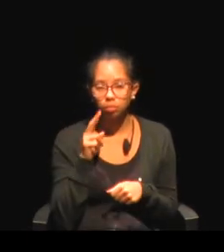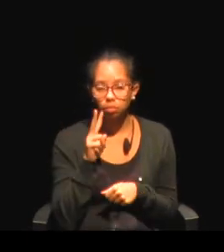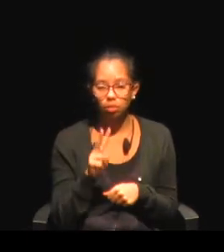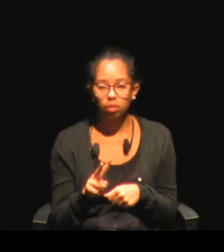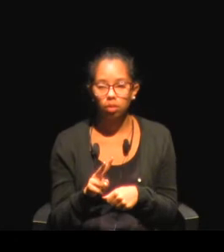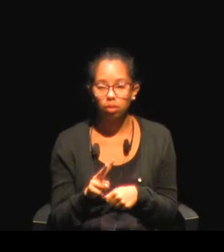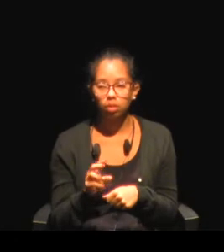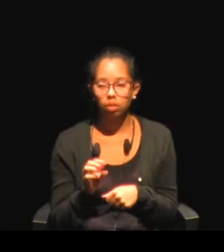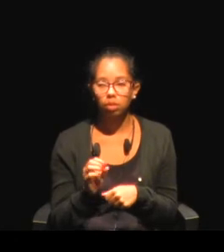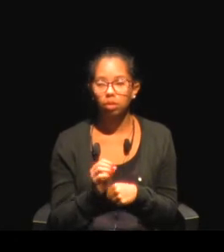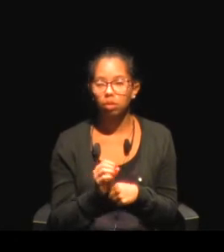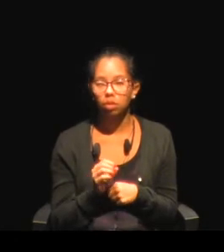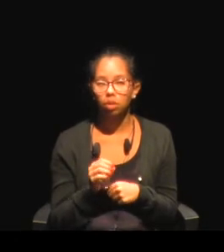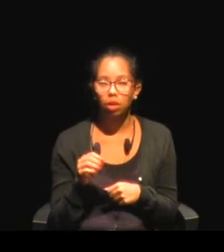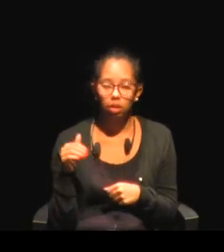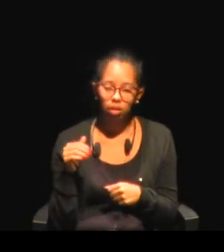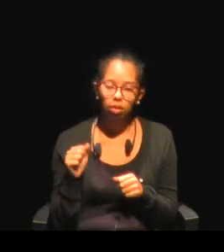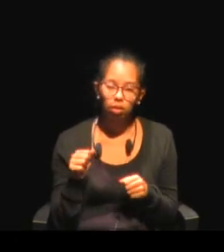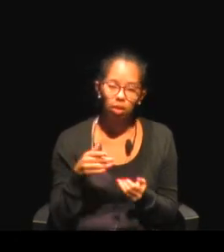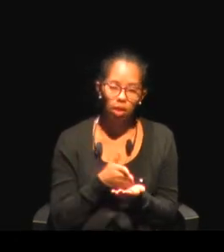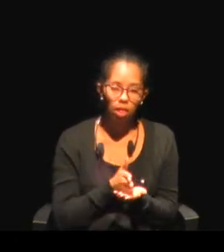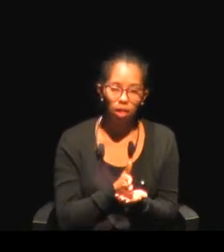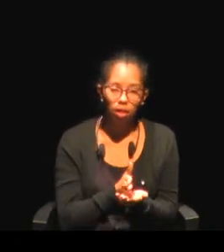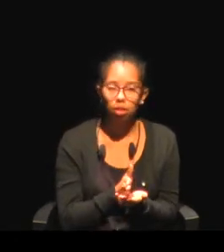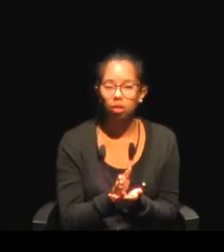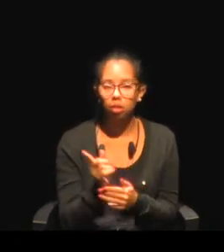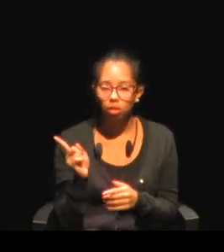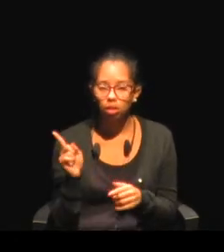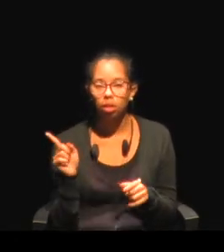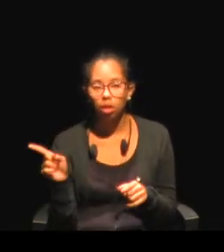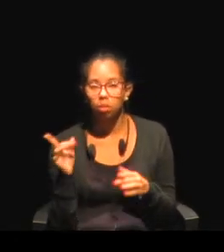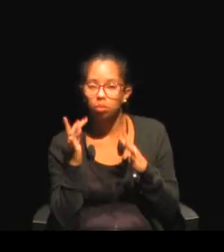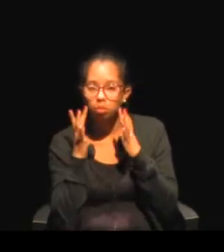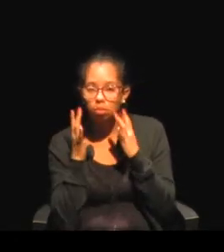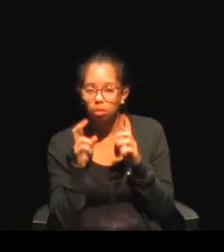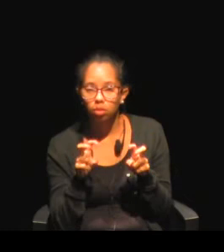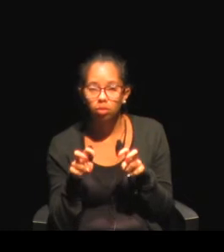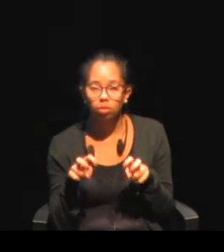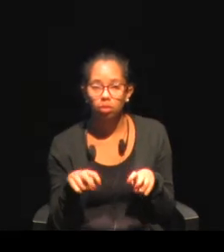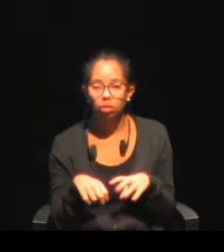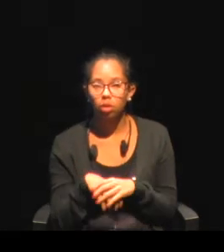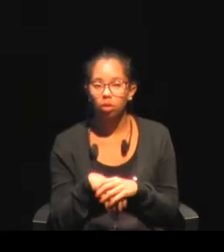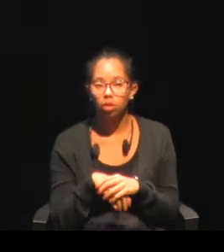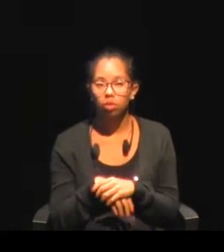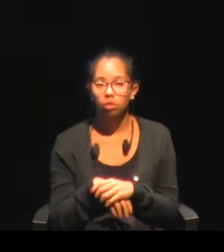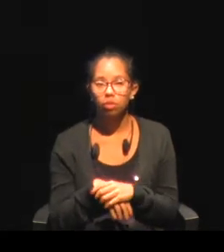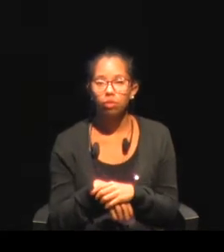Eu acho que aqui dá para ver mais ou menos o movimento da topografia, né? A gente entra por aqui, olha, para o auditório.